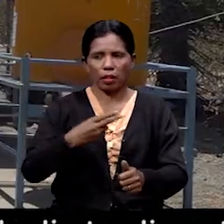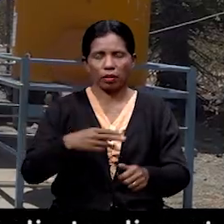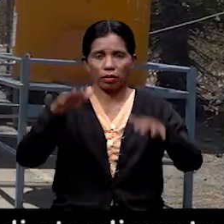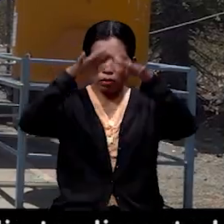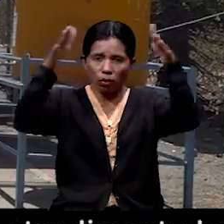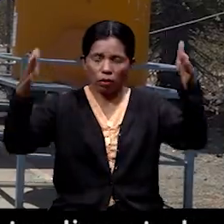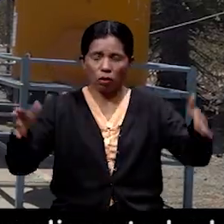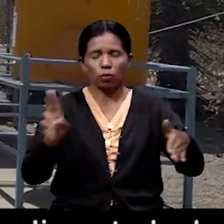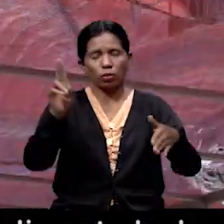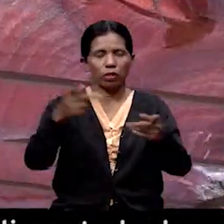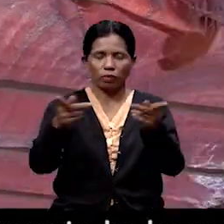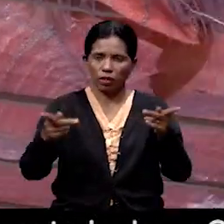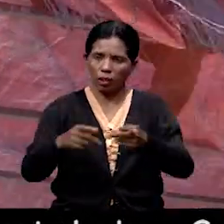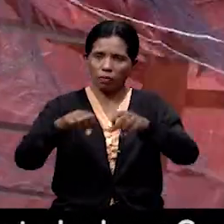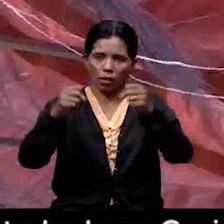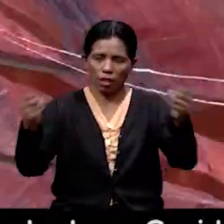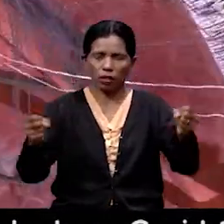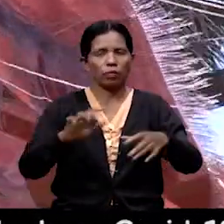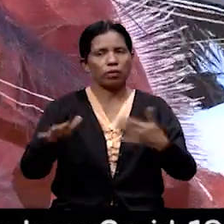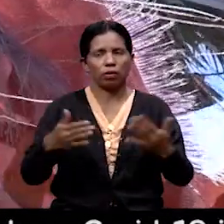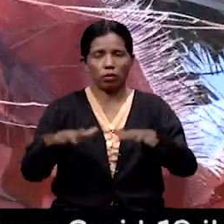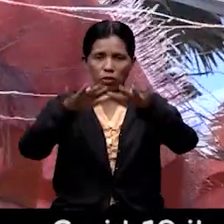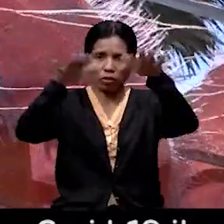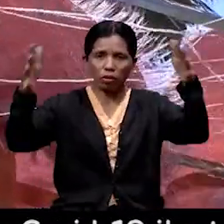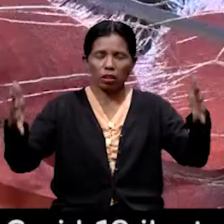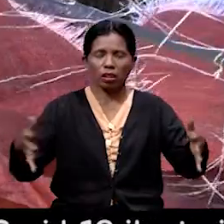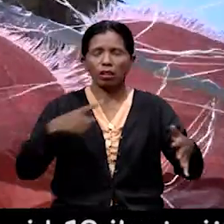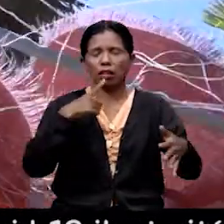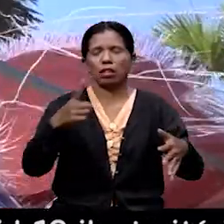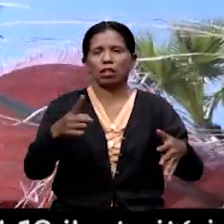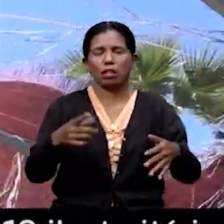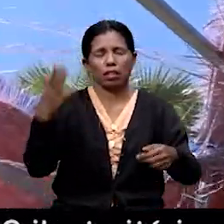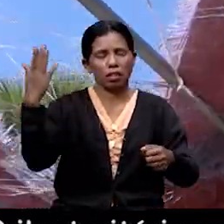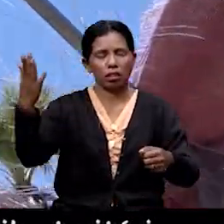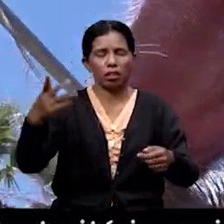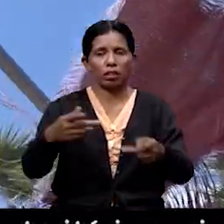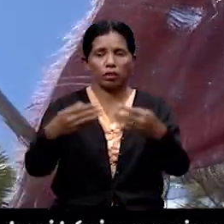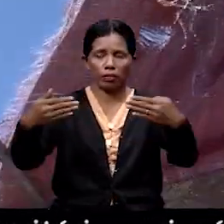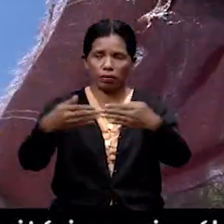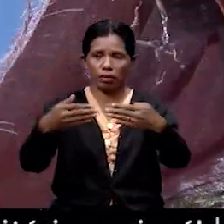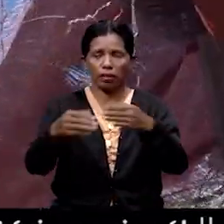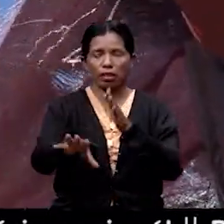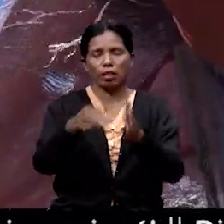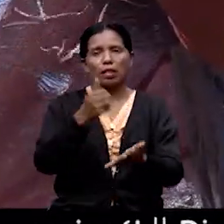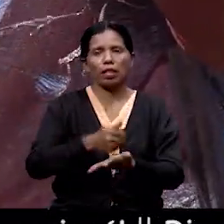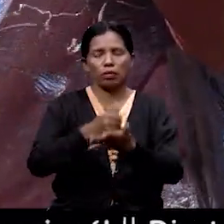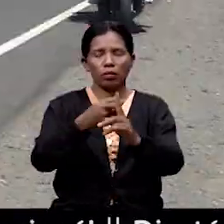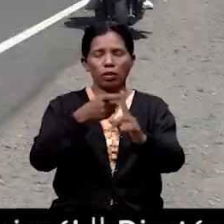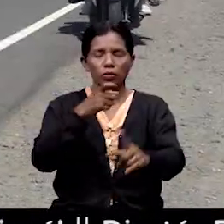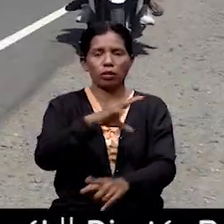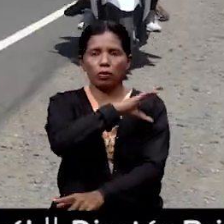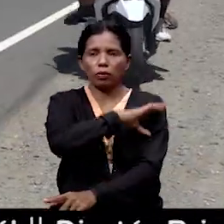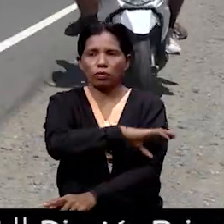ia fatin refere dodok ona. Lona sirne ekipa linha frente sira ia ponto entrada metinaru, hetan apoio husi Cruz Vermelha Timor